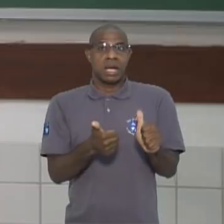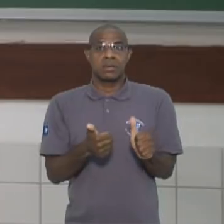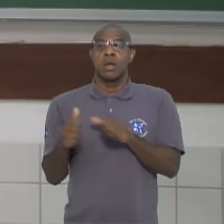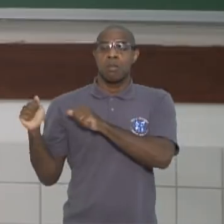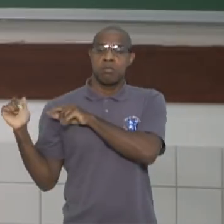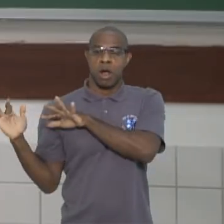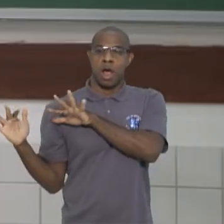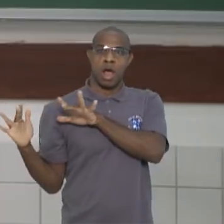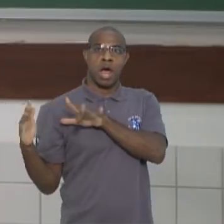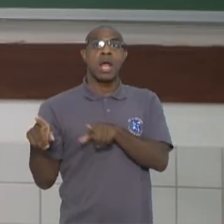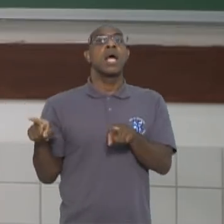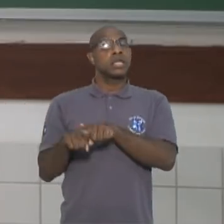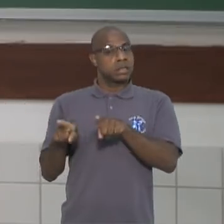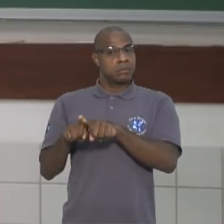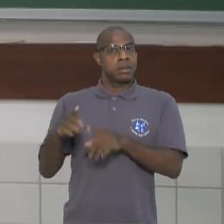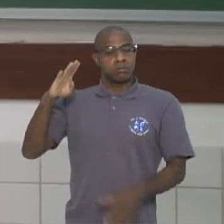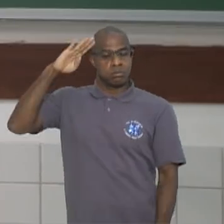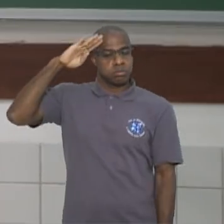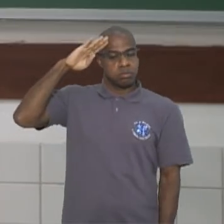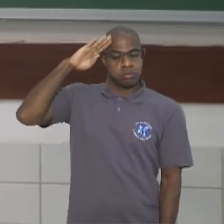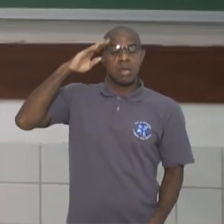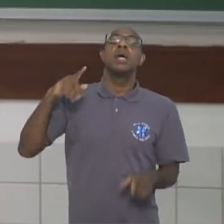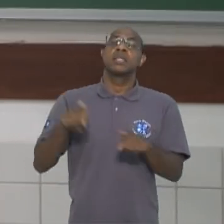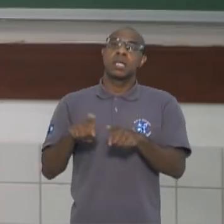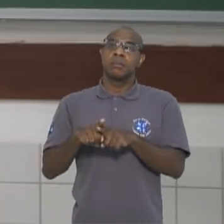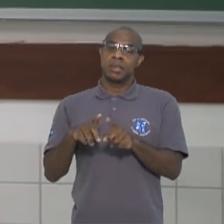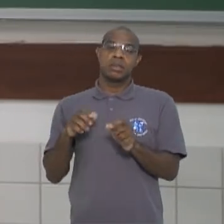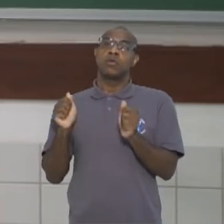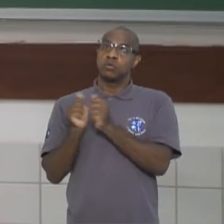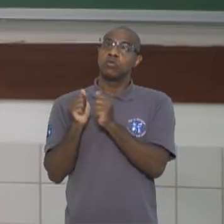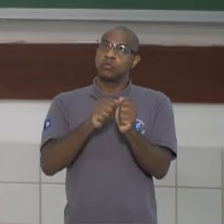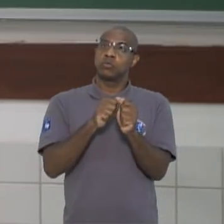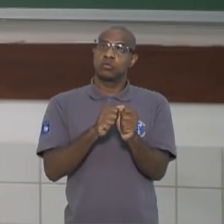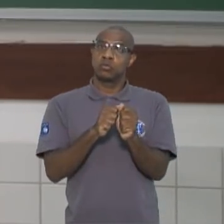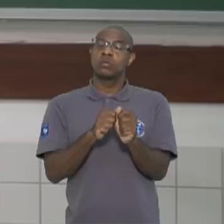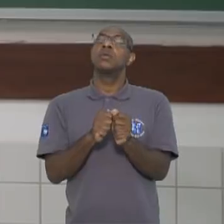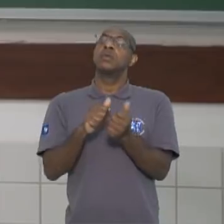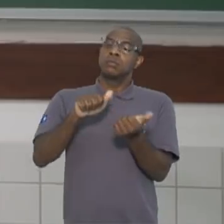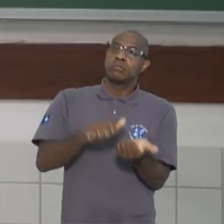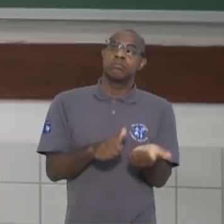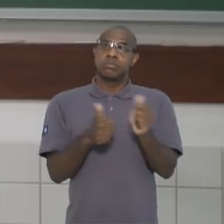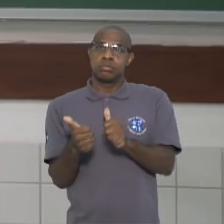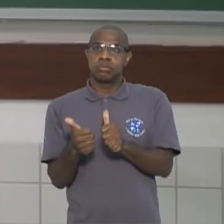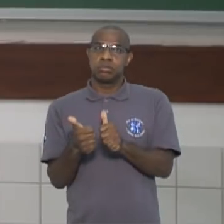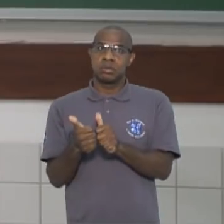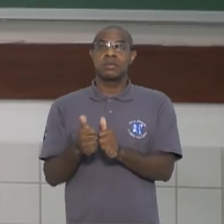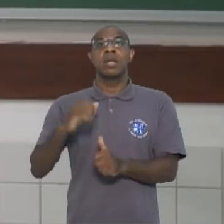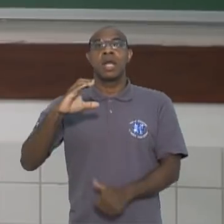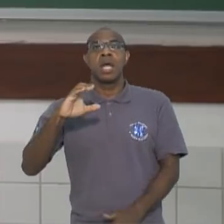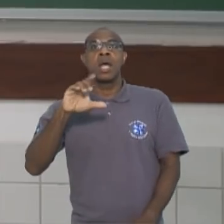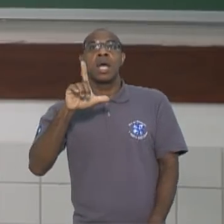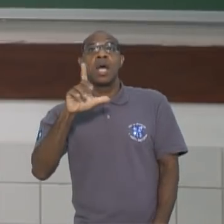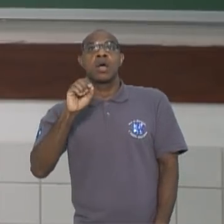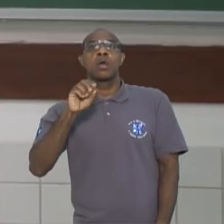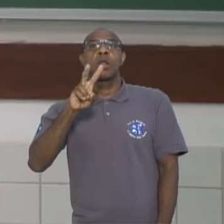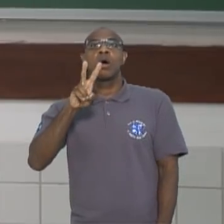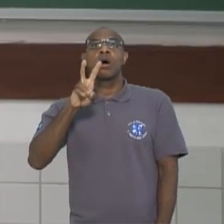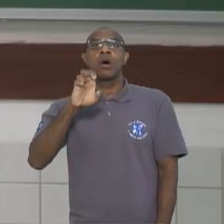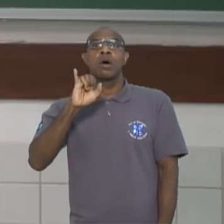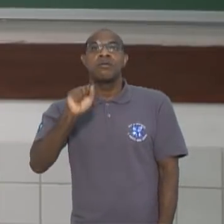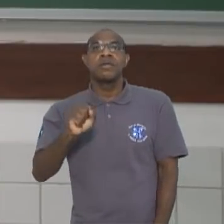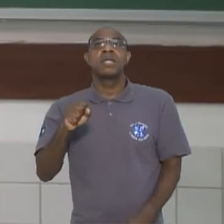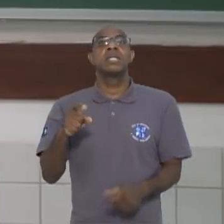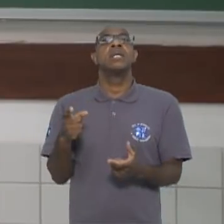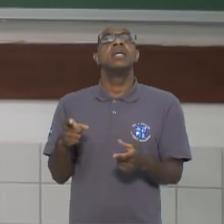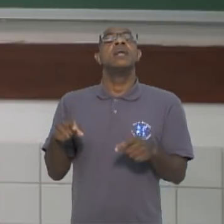e guerreiros têm que se converter automaticamente. Então, é claro, Clovis se batizou, se cristianizou, todos os seus